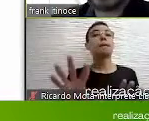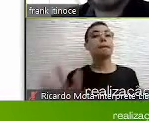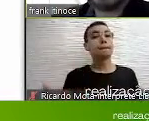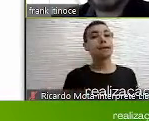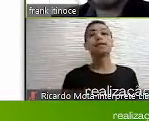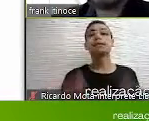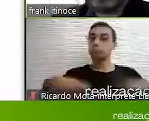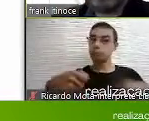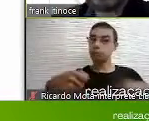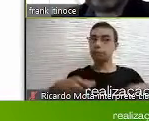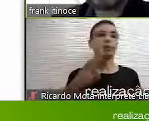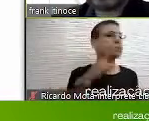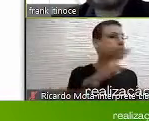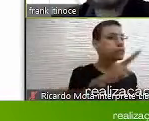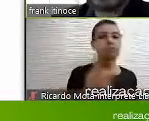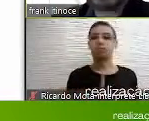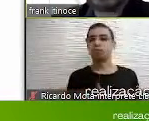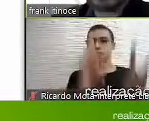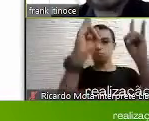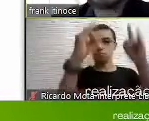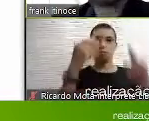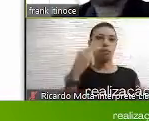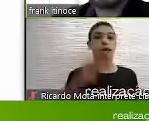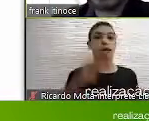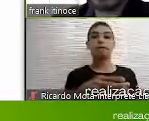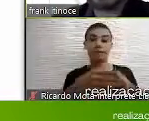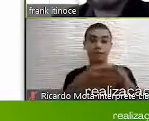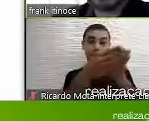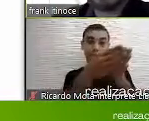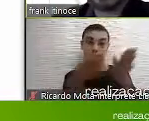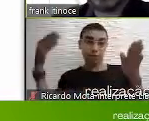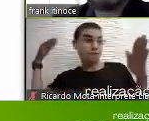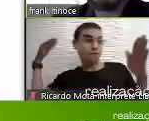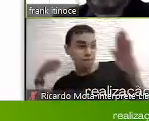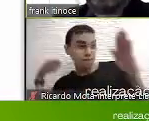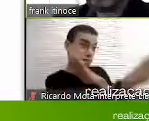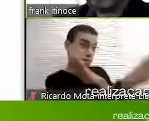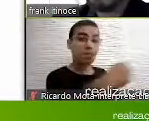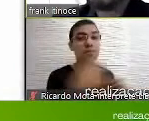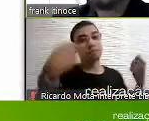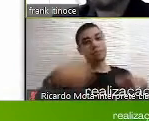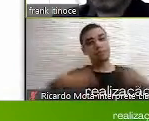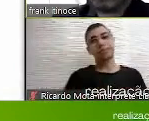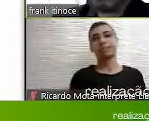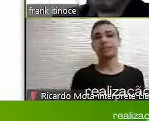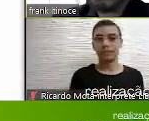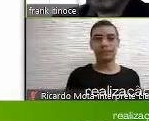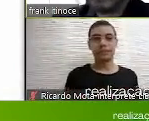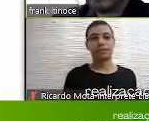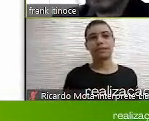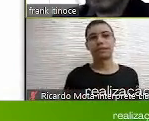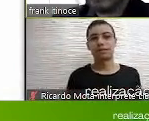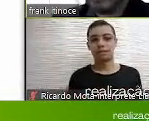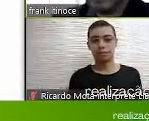do prédio, especificamente para saídas de emergência, a gente pede para adaptar, tá?